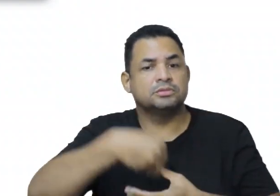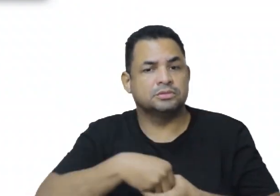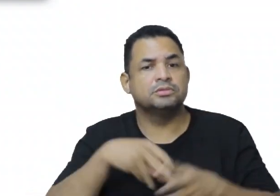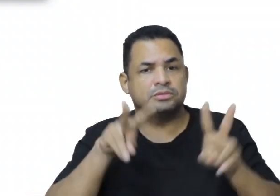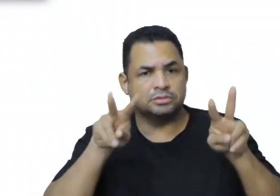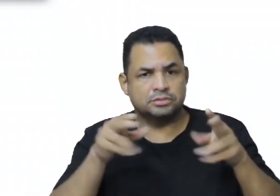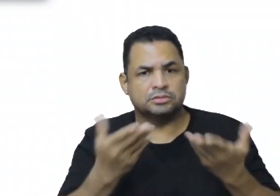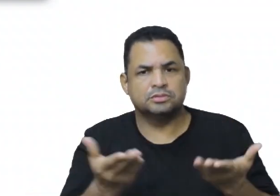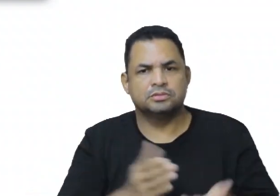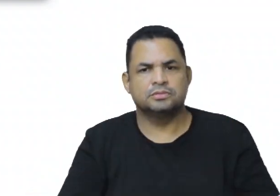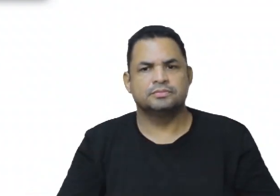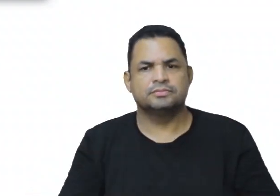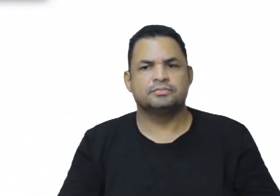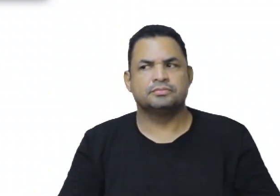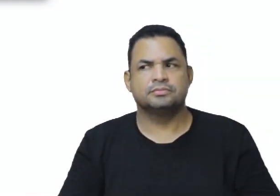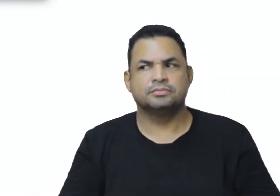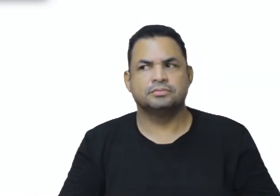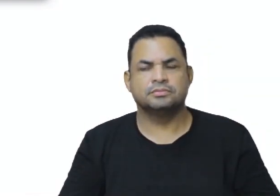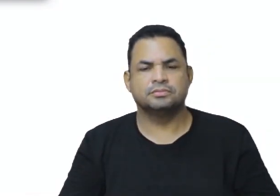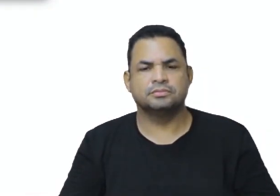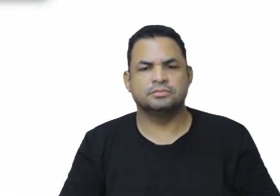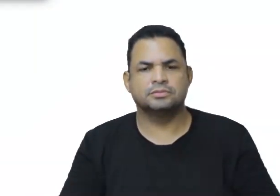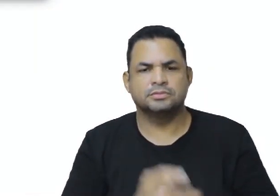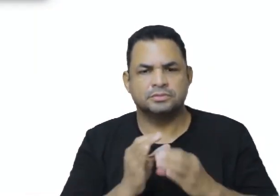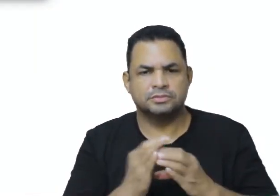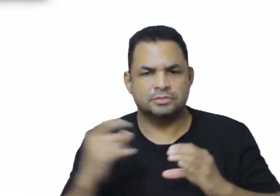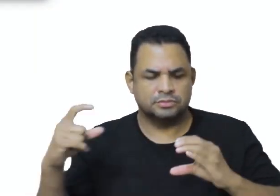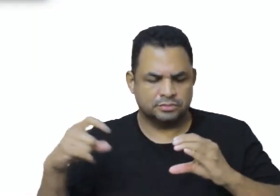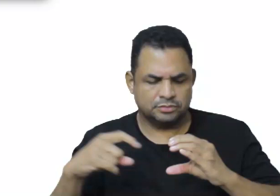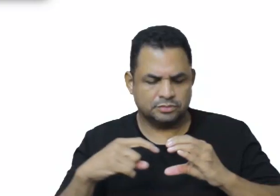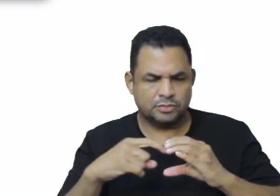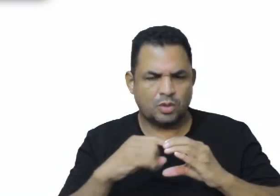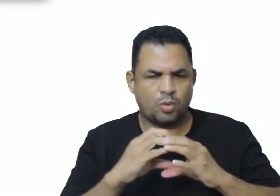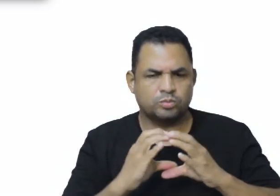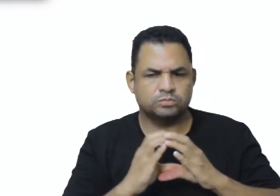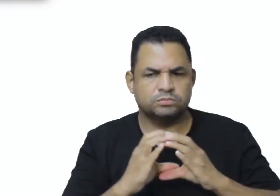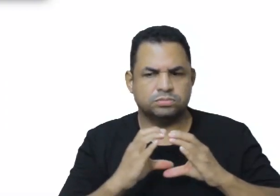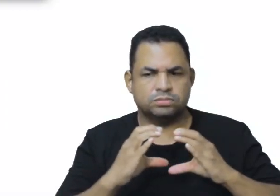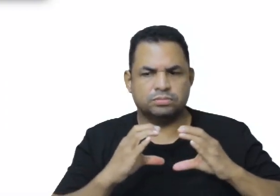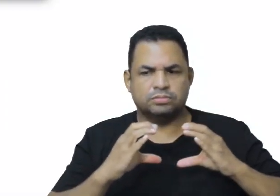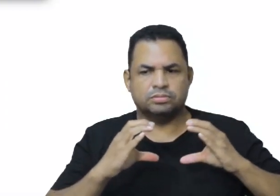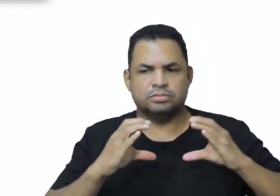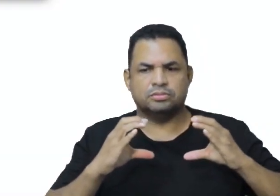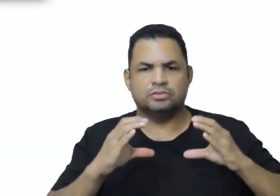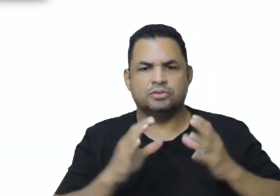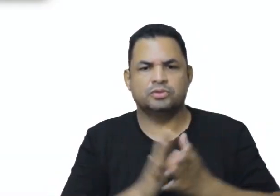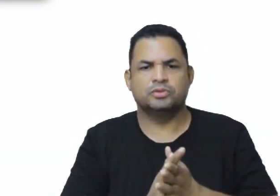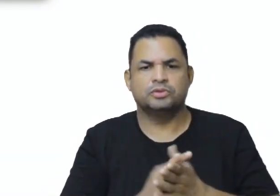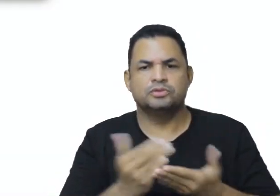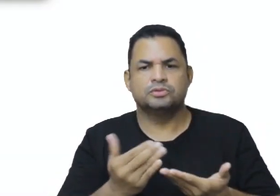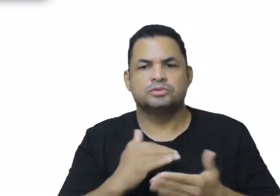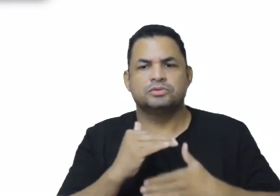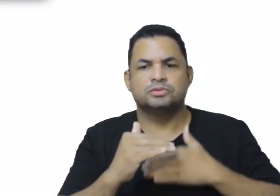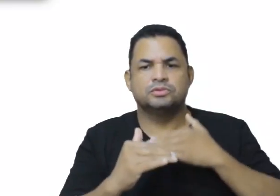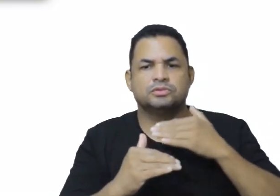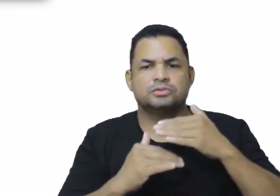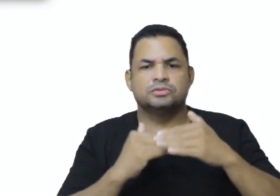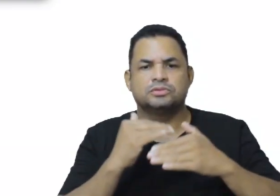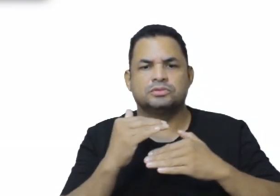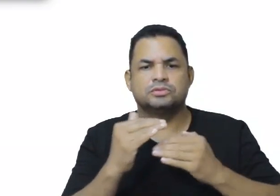tema, claro, desenvolvimento, né, embrionário, mas hoje a gente está mais voltado aí para o desenvolvimento